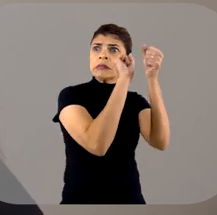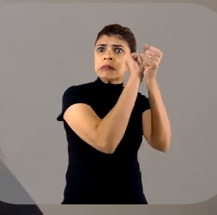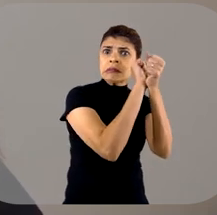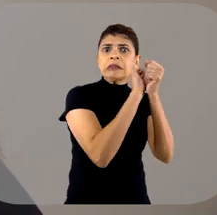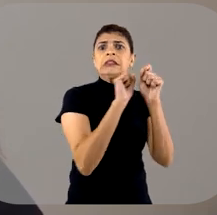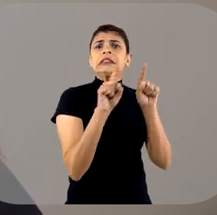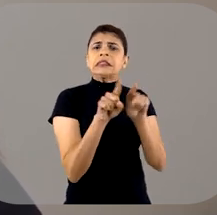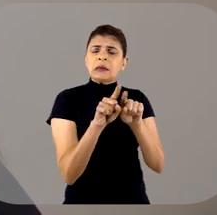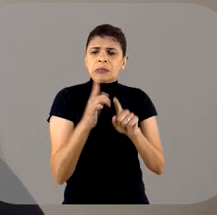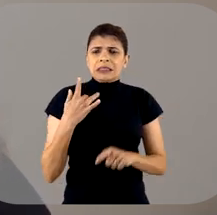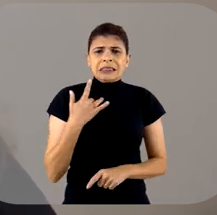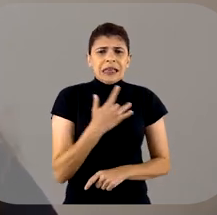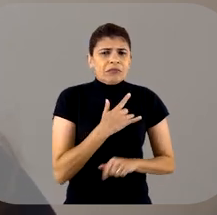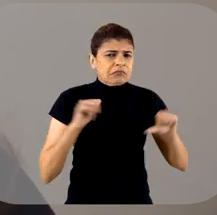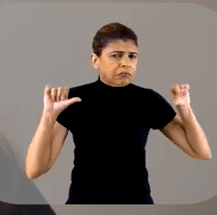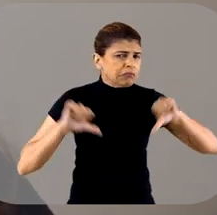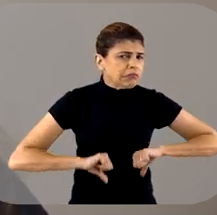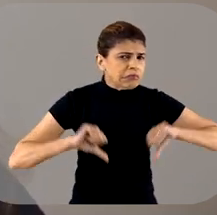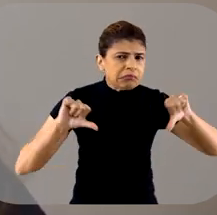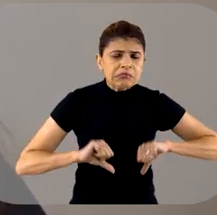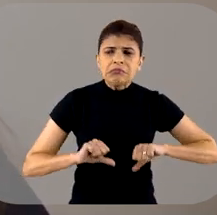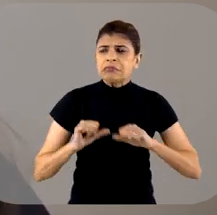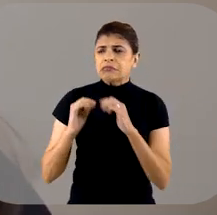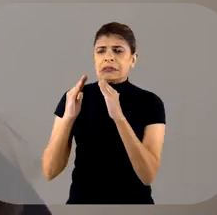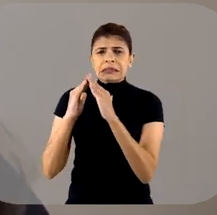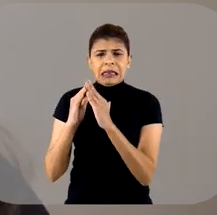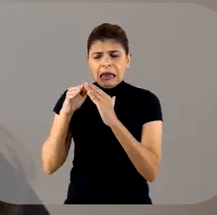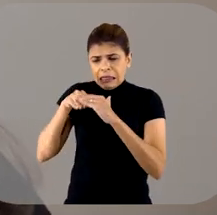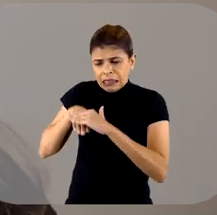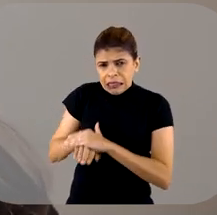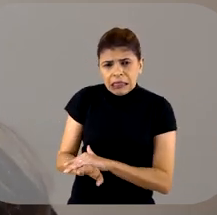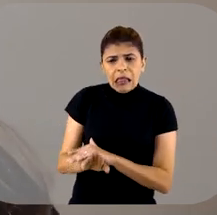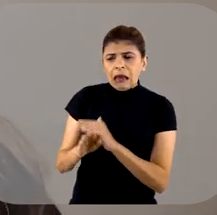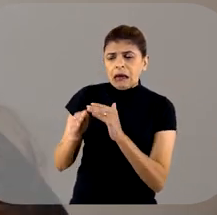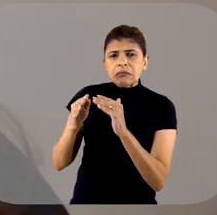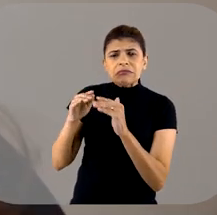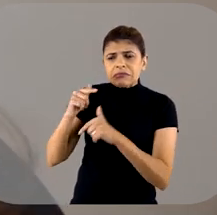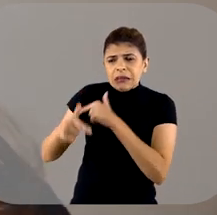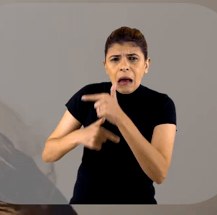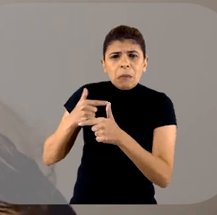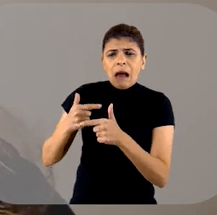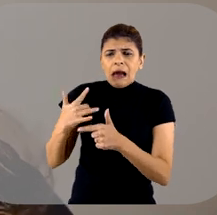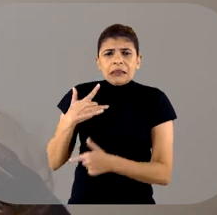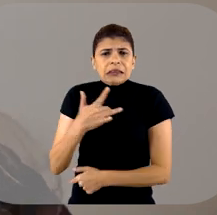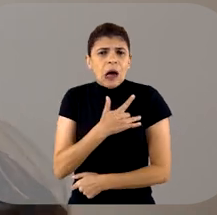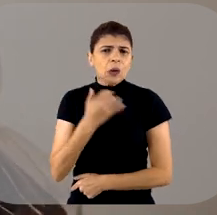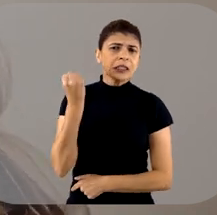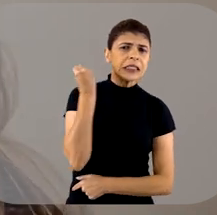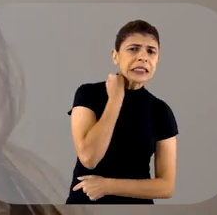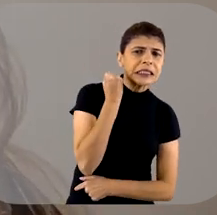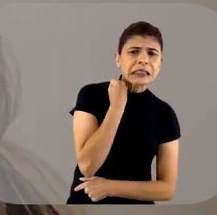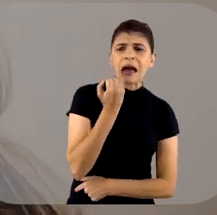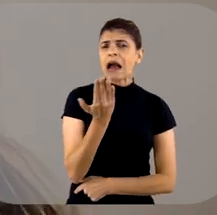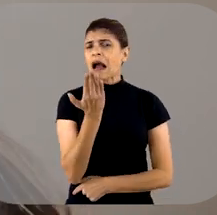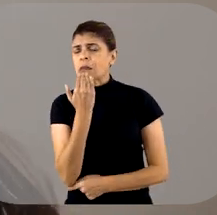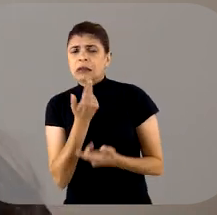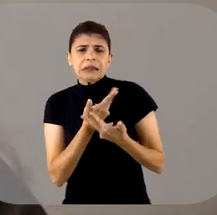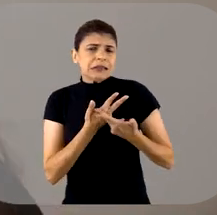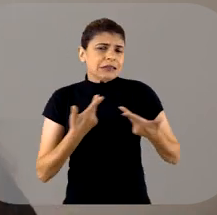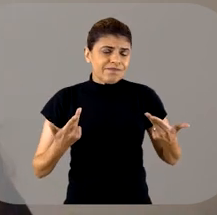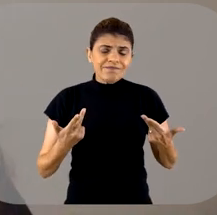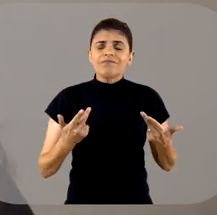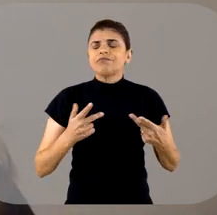tendo a saúde comprometida pelas péssimas condições de abrigo, de alimentação e pelo próprio estresse a que eles estavam